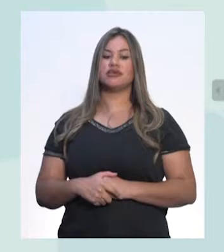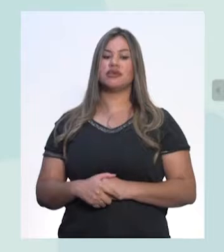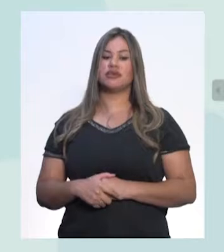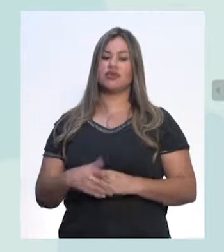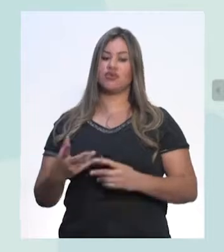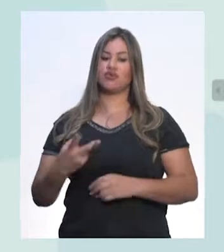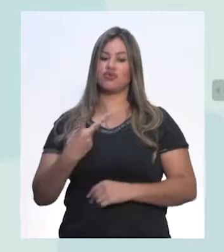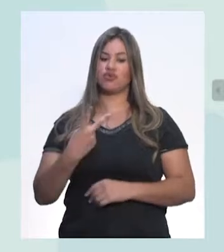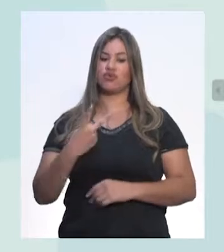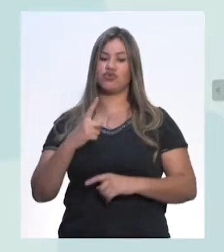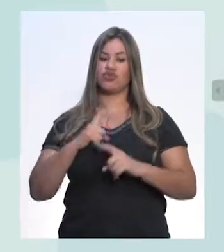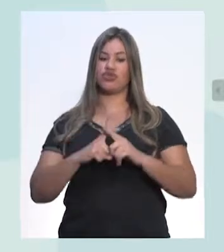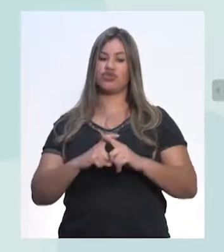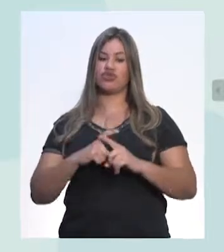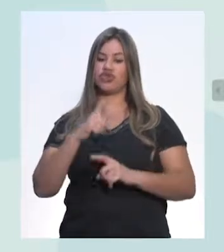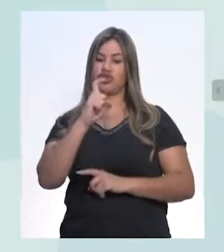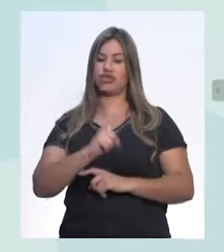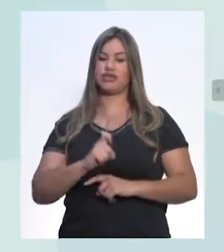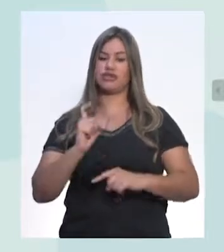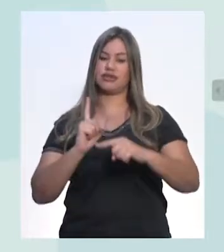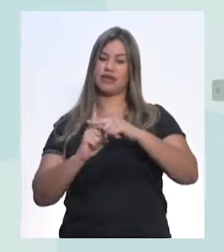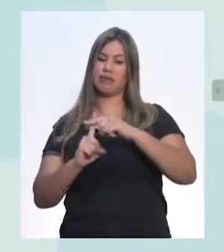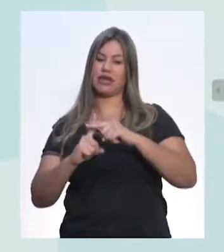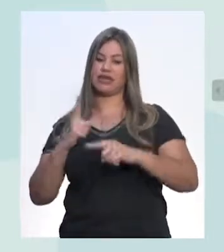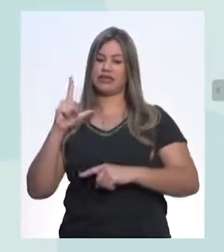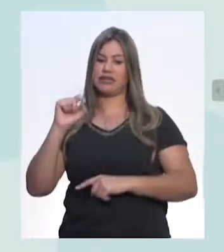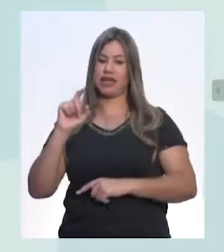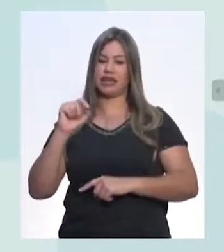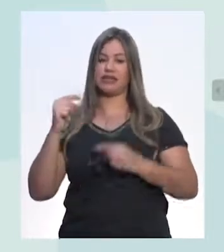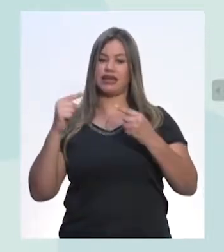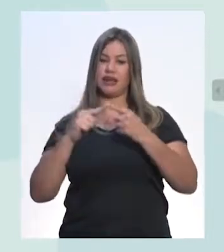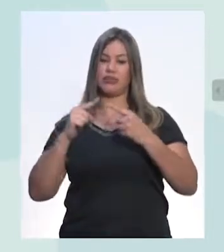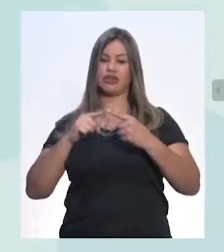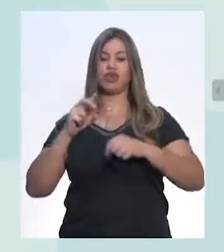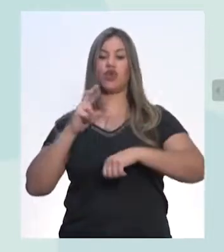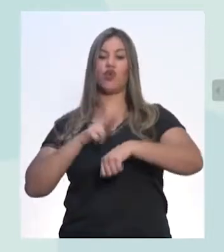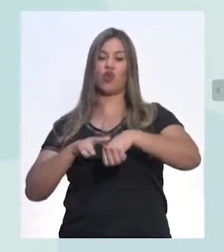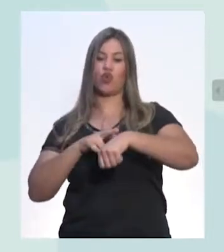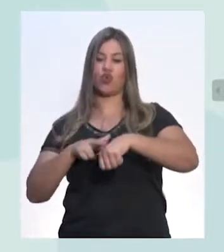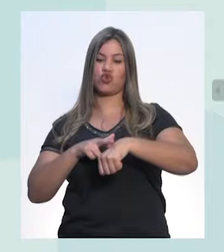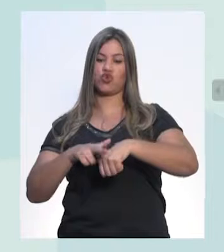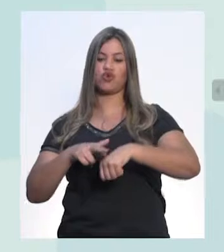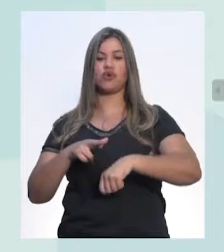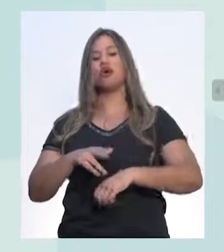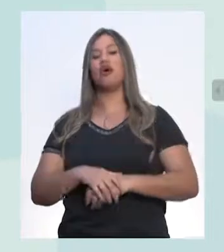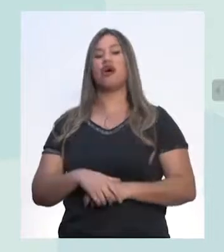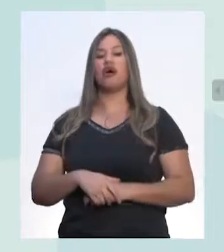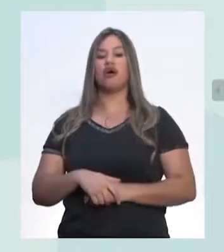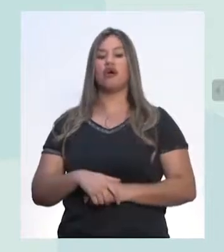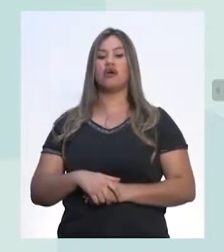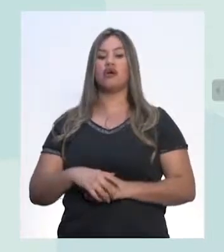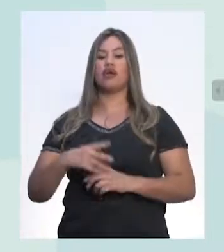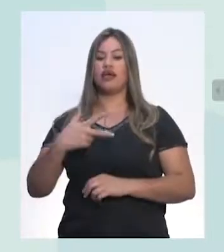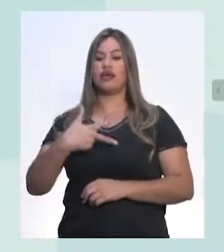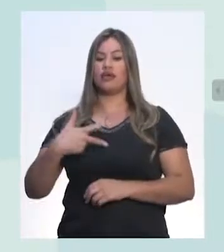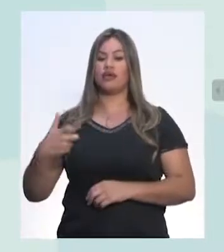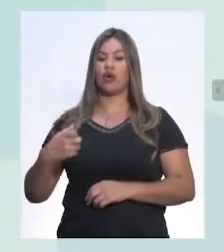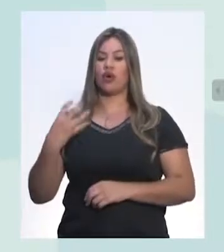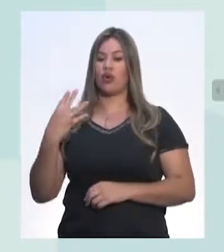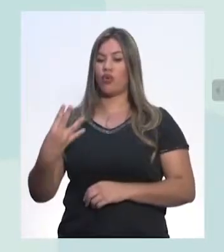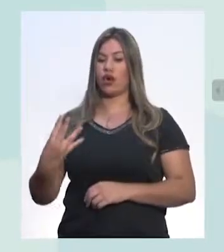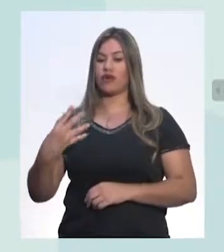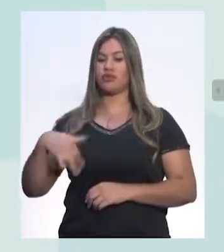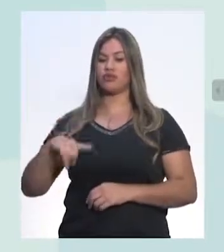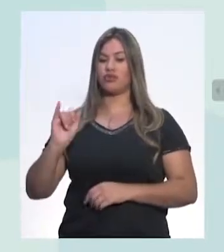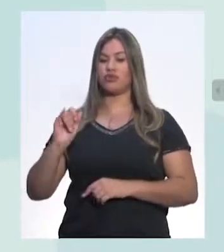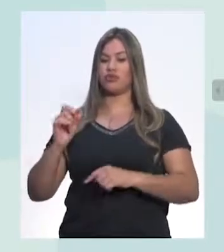2x mais 10, que é o perímetro do roxo, é igual a 4y, que